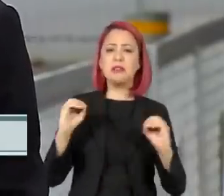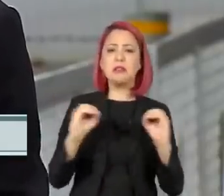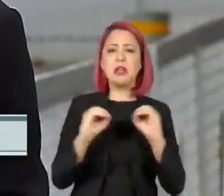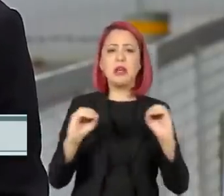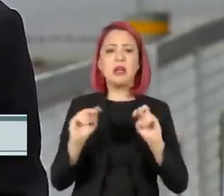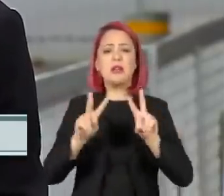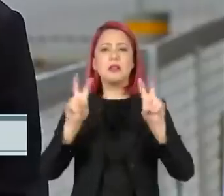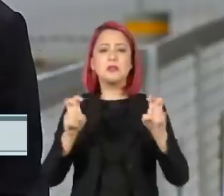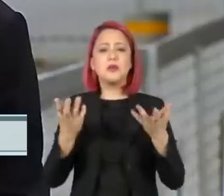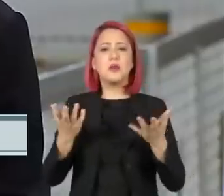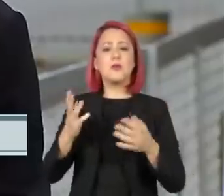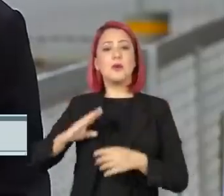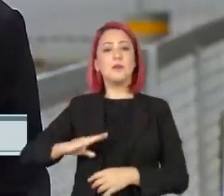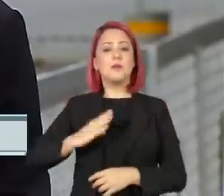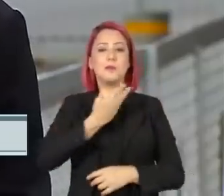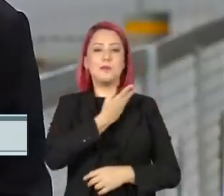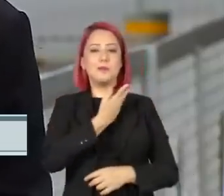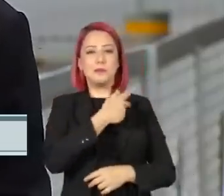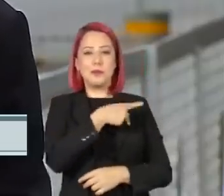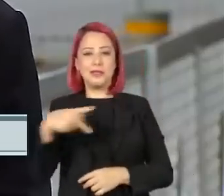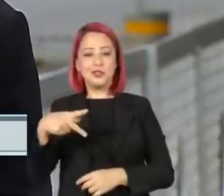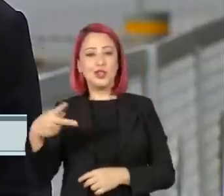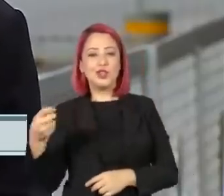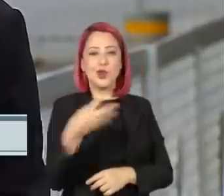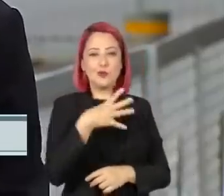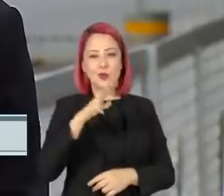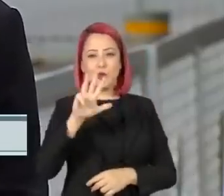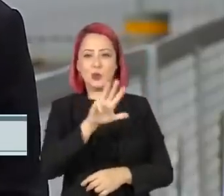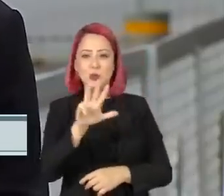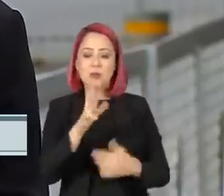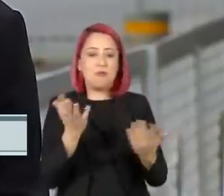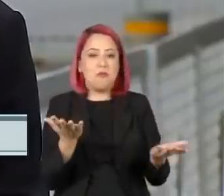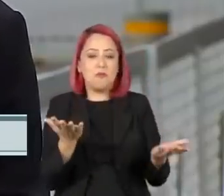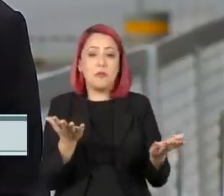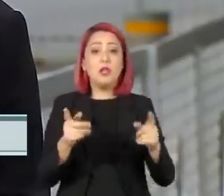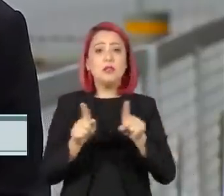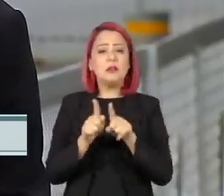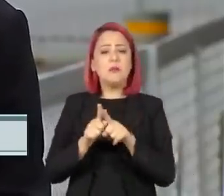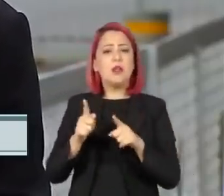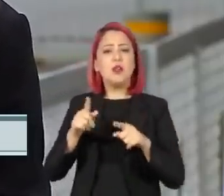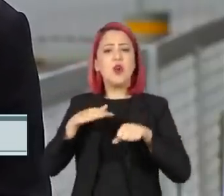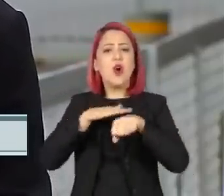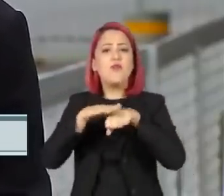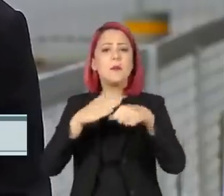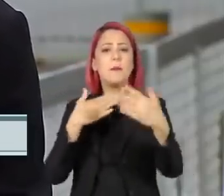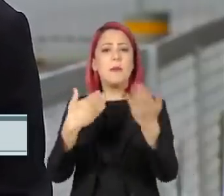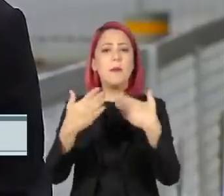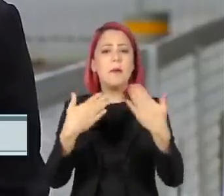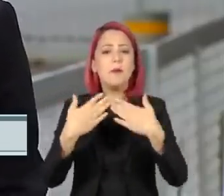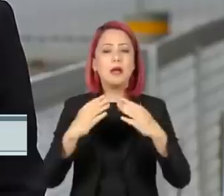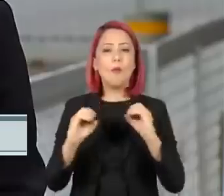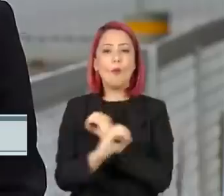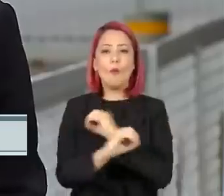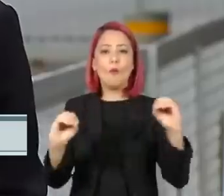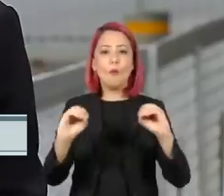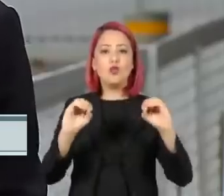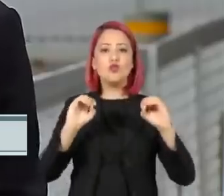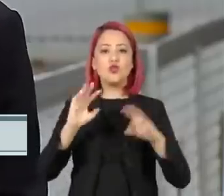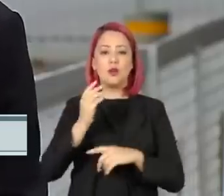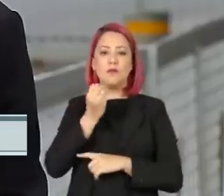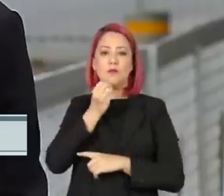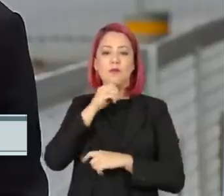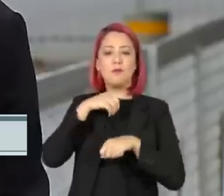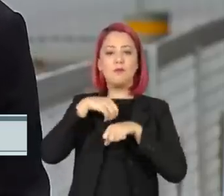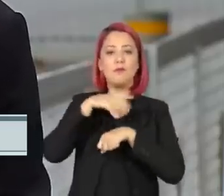presidente eleito Luiz Inácio Lula da Silva. Jair Bolsonaro não falou com a imprensa, deixou o púlpito e deu a palavra